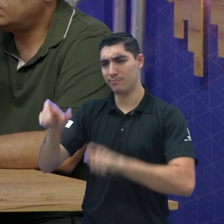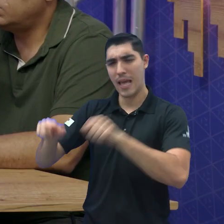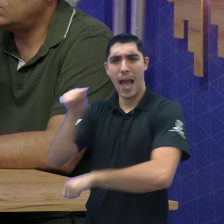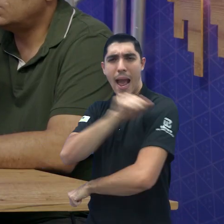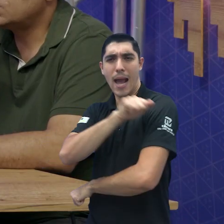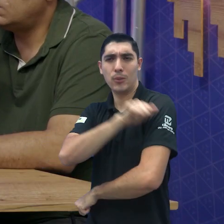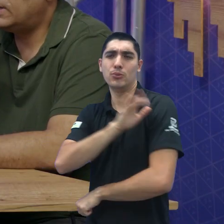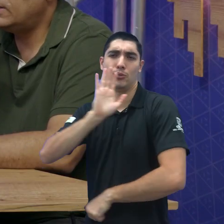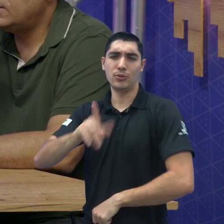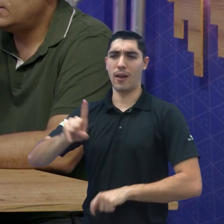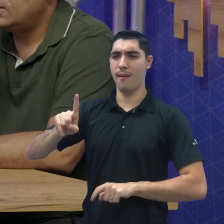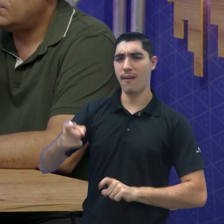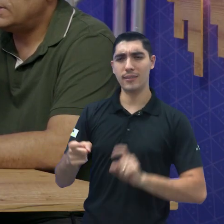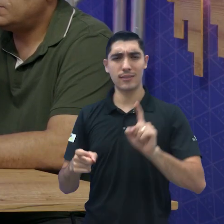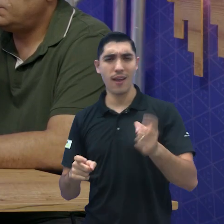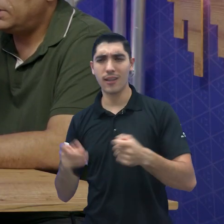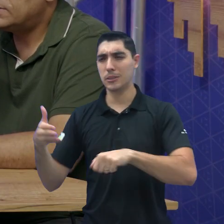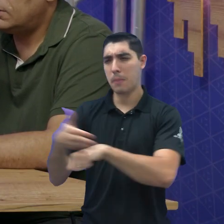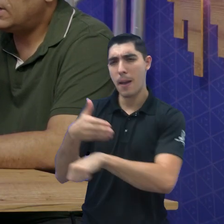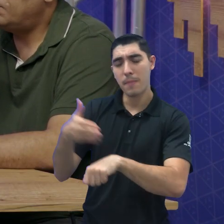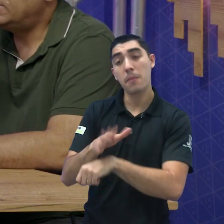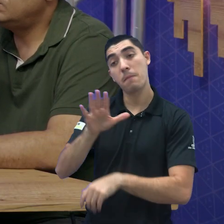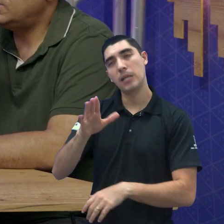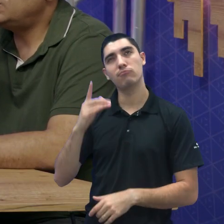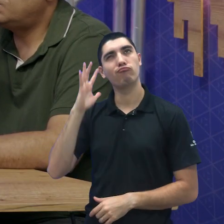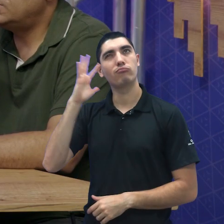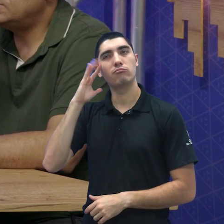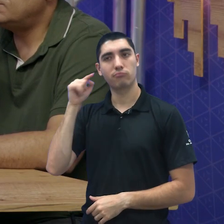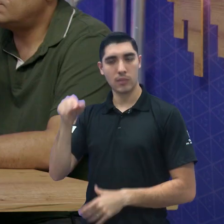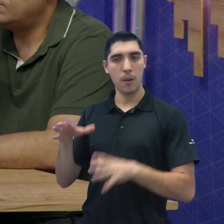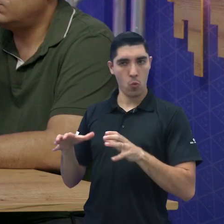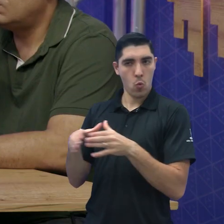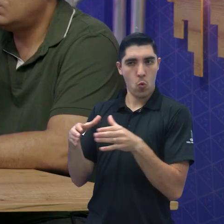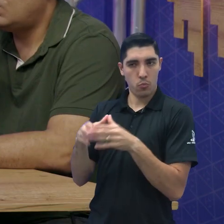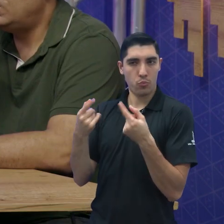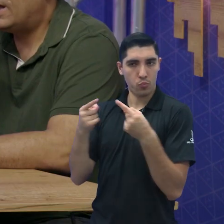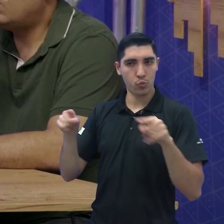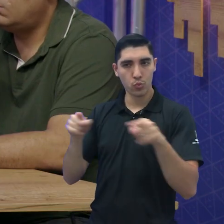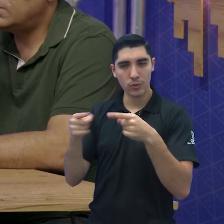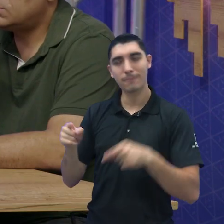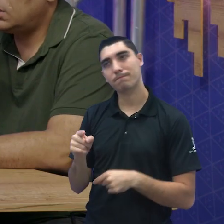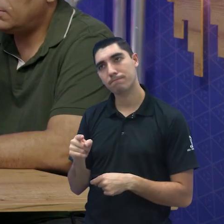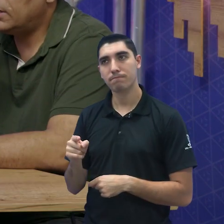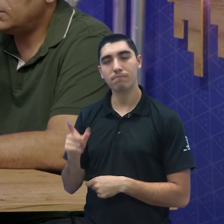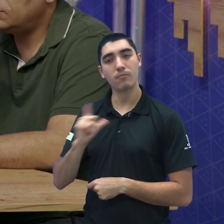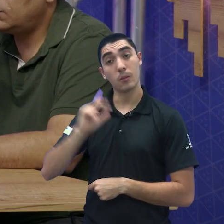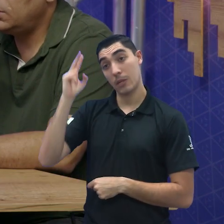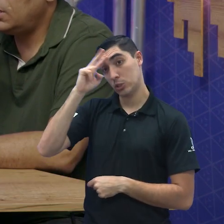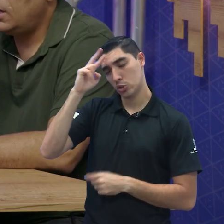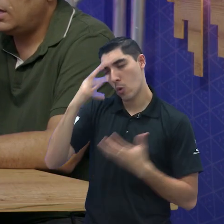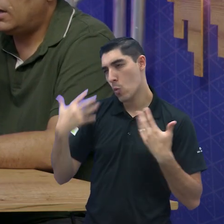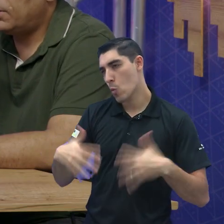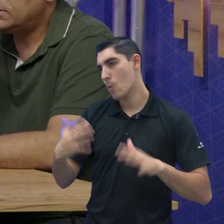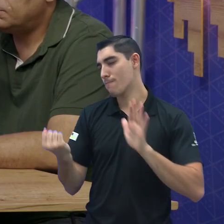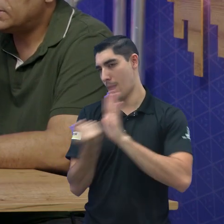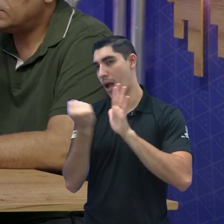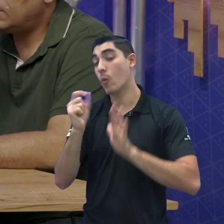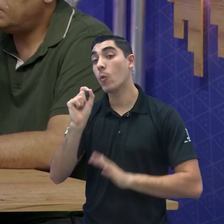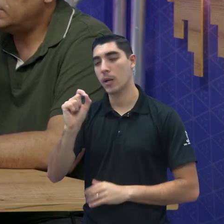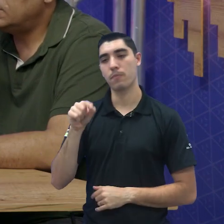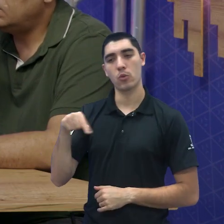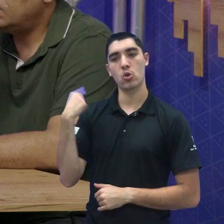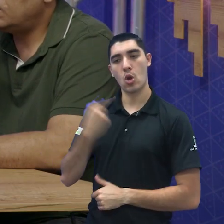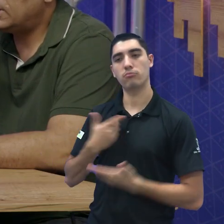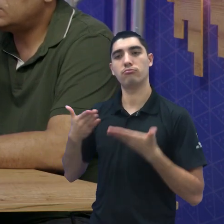né, conosco lá, mas pensando na banda, o que a gente pode olhar como uma história marcante foi a participação